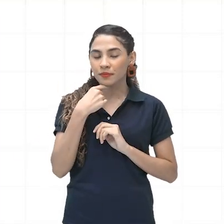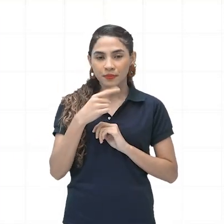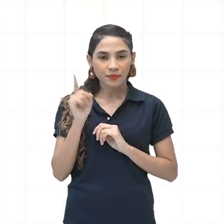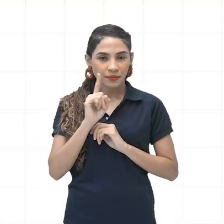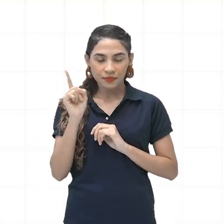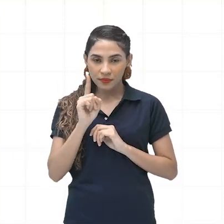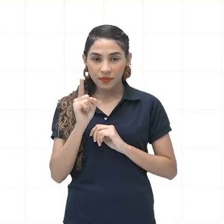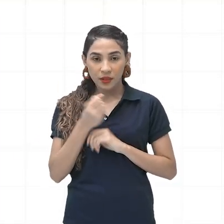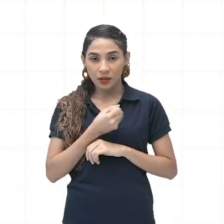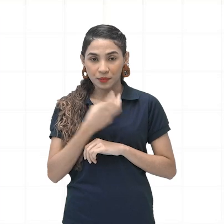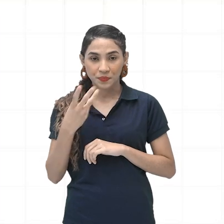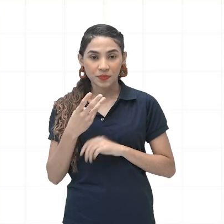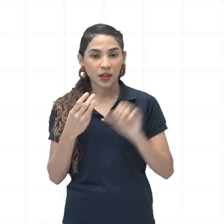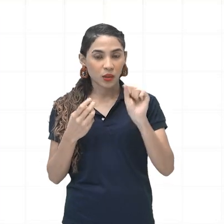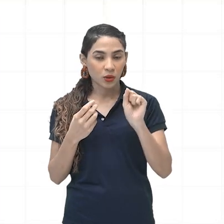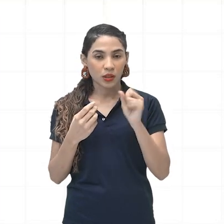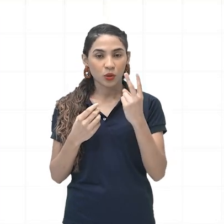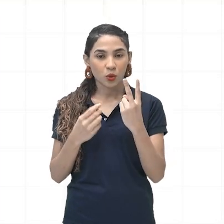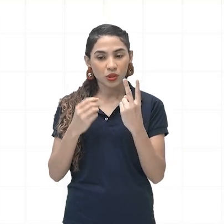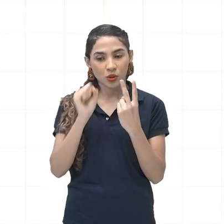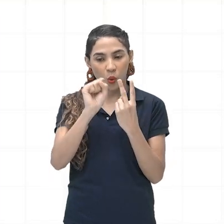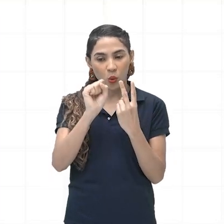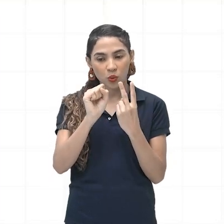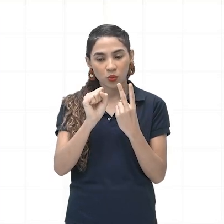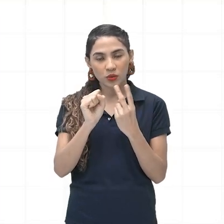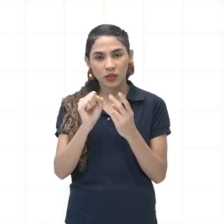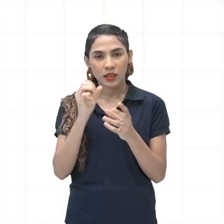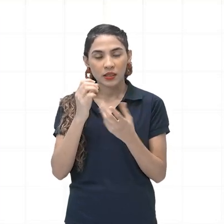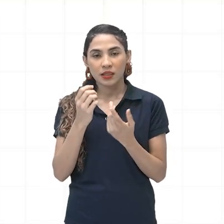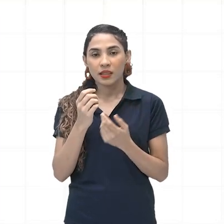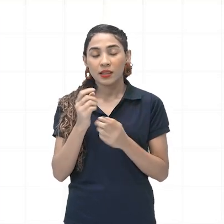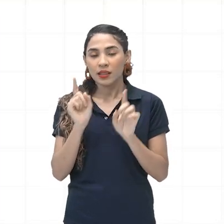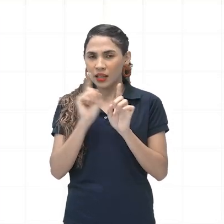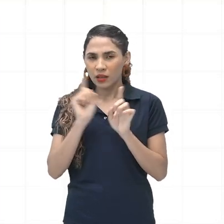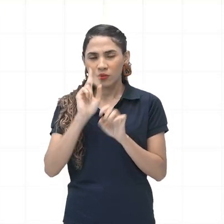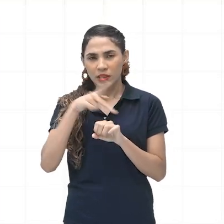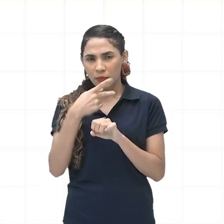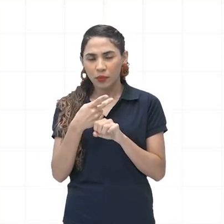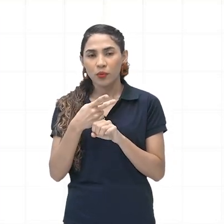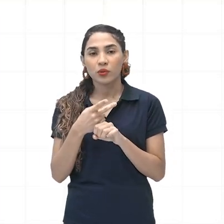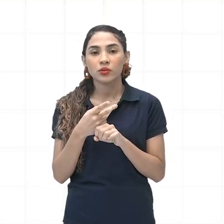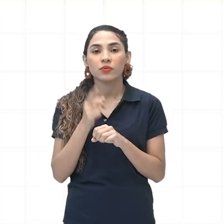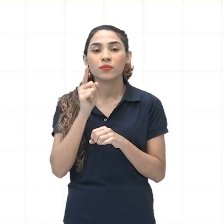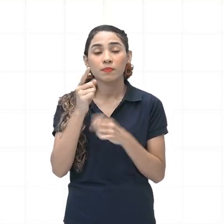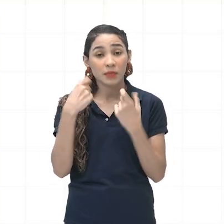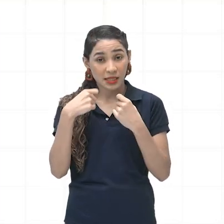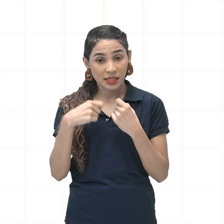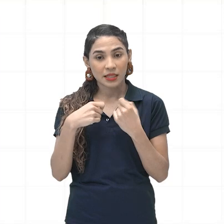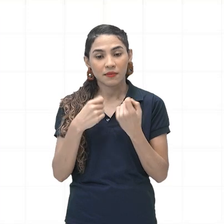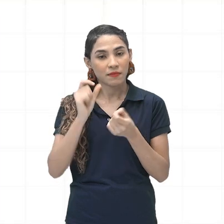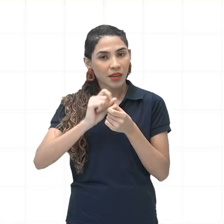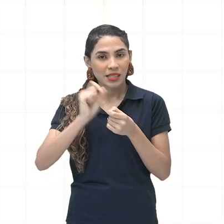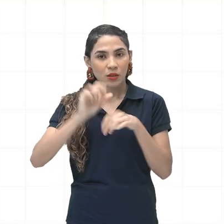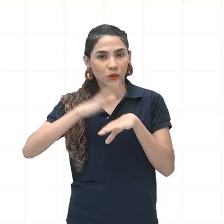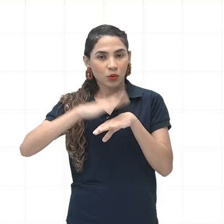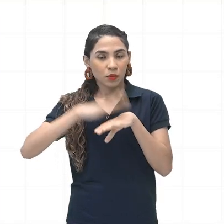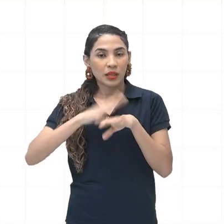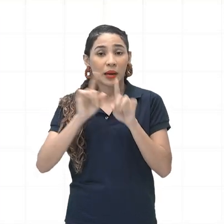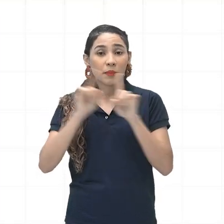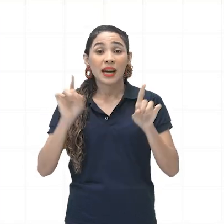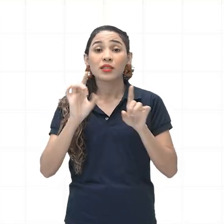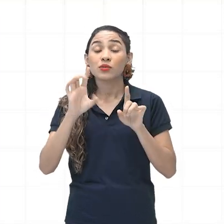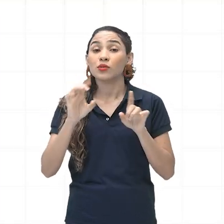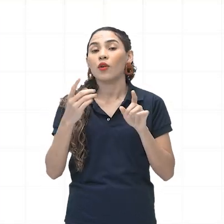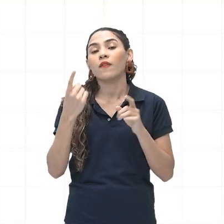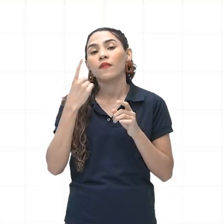essa potência, 2 elevado a 8, eu não vou resolver, porque depois daí você teria que resolver ainda, Mas aqui a gente está